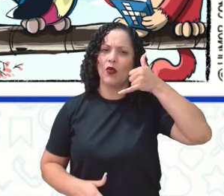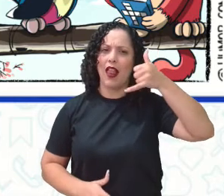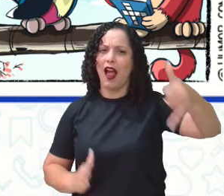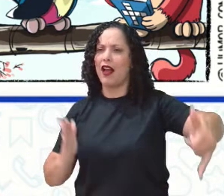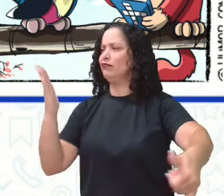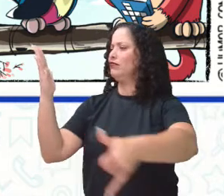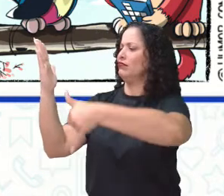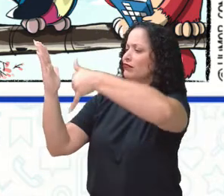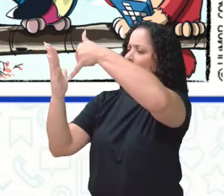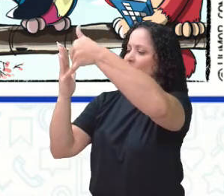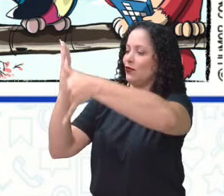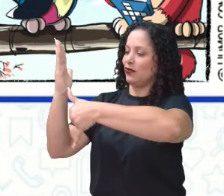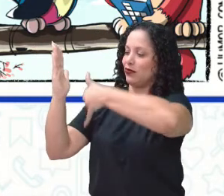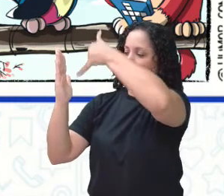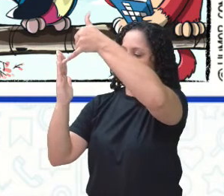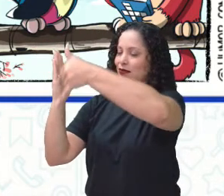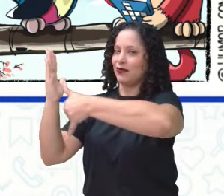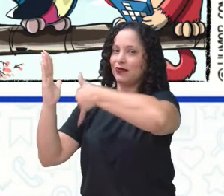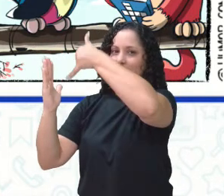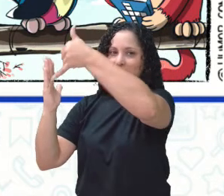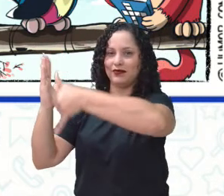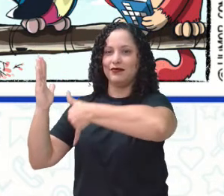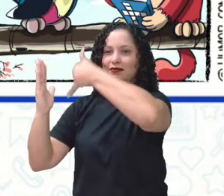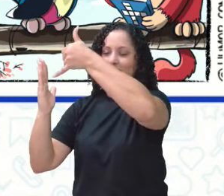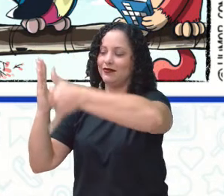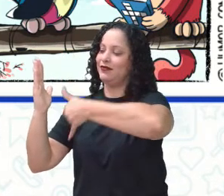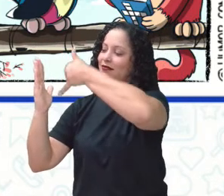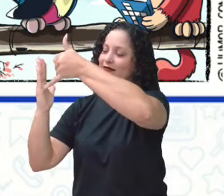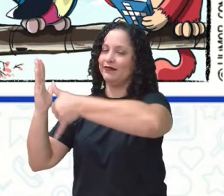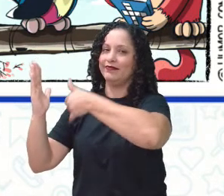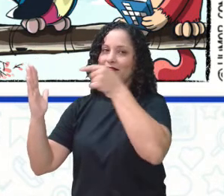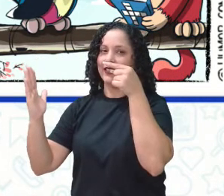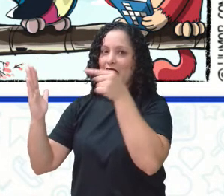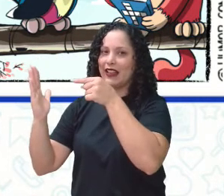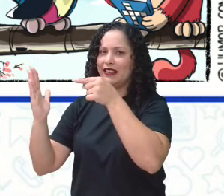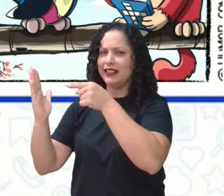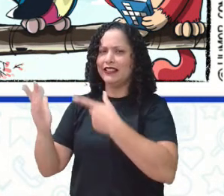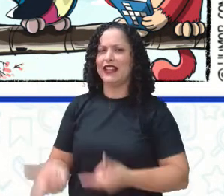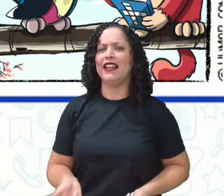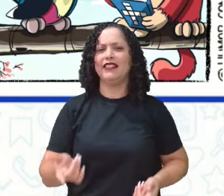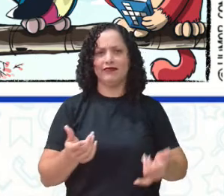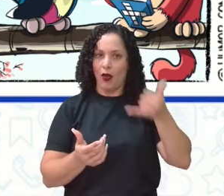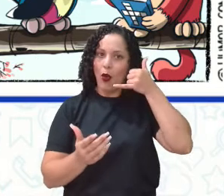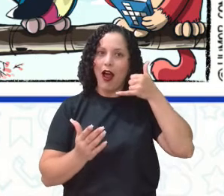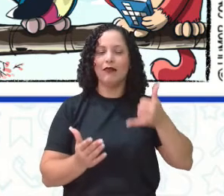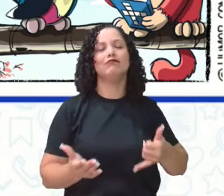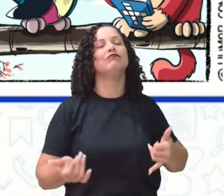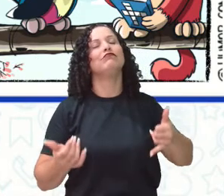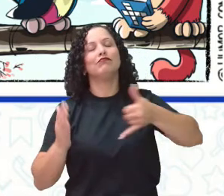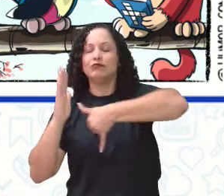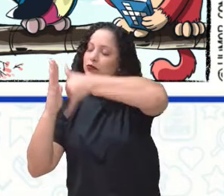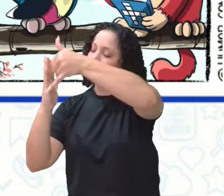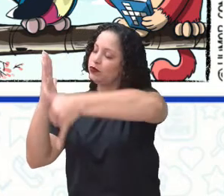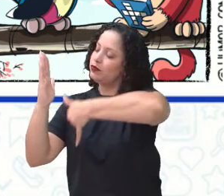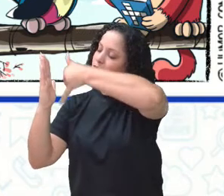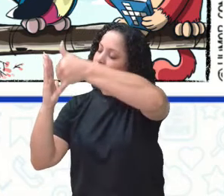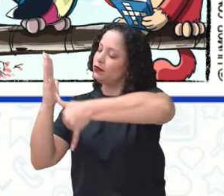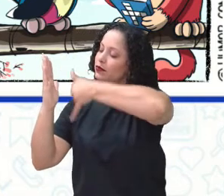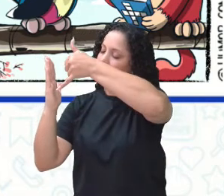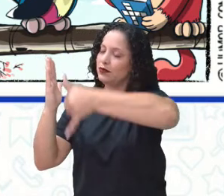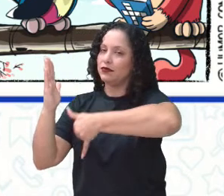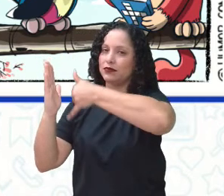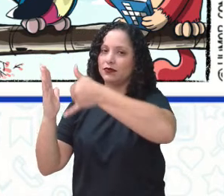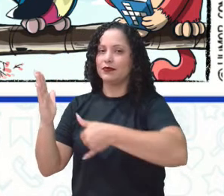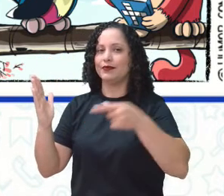ele diz, aponta o celular para o desenho. E aí Caco vai lá, né, e aponta o celular para o desenho. Isso não